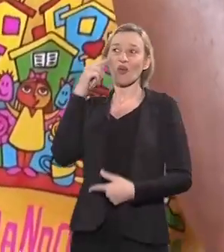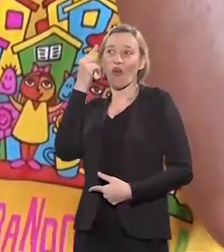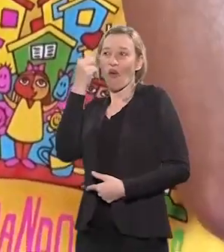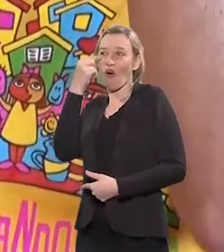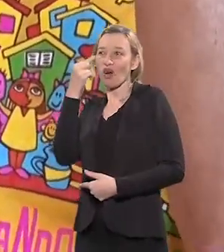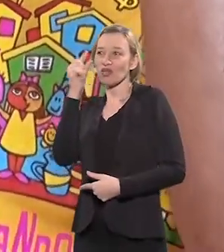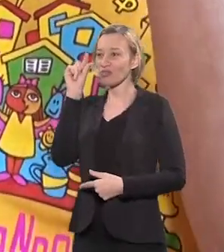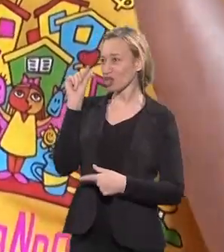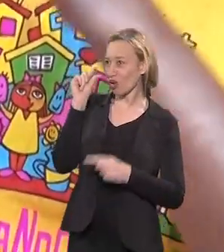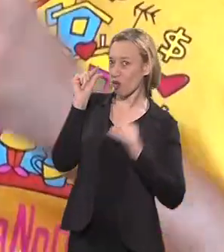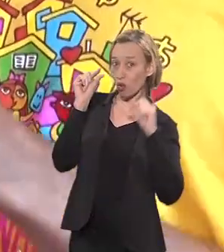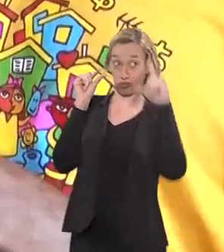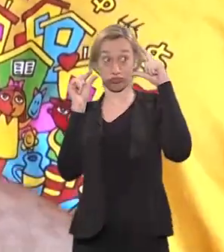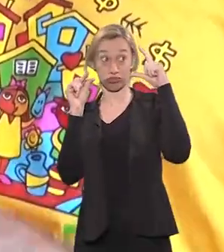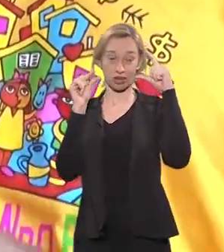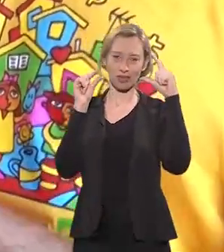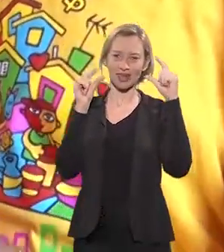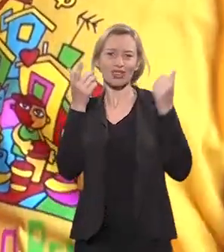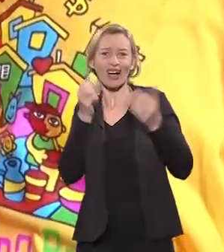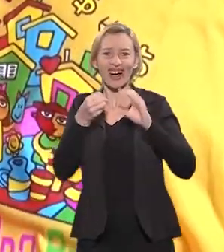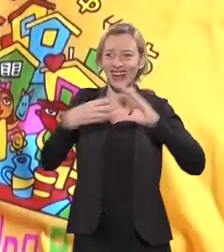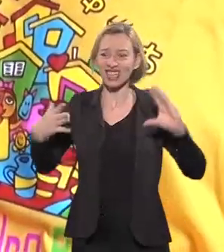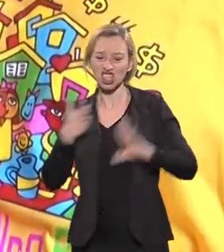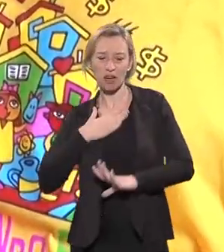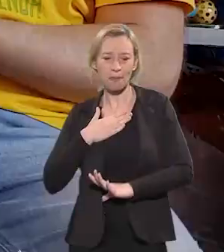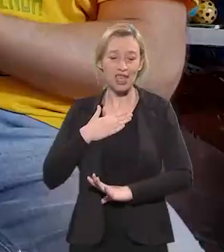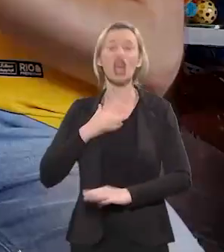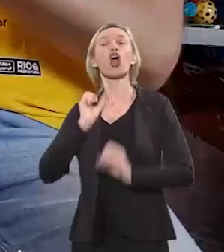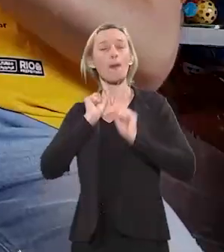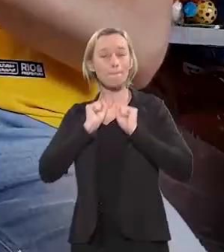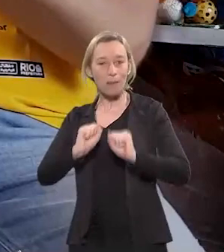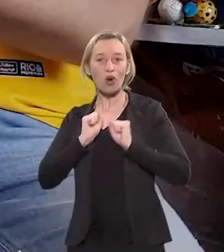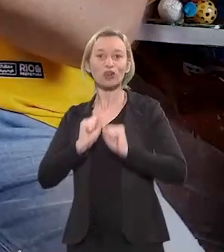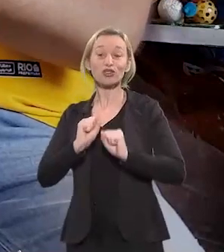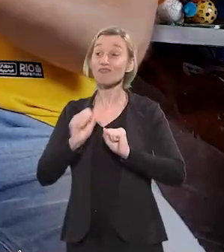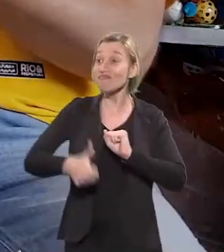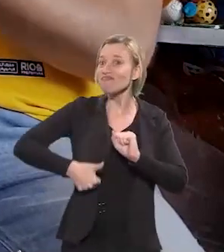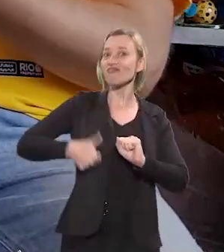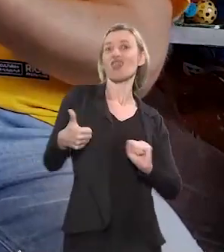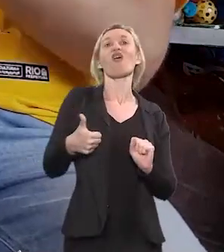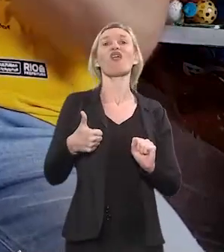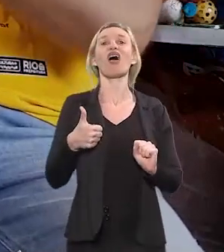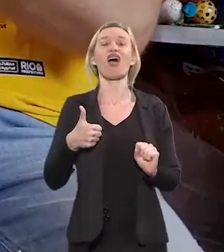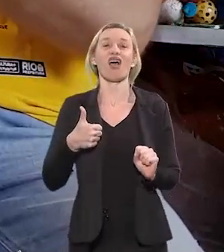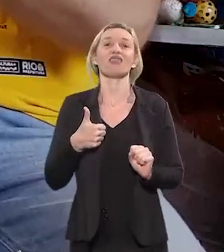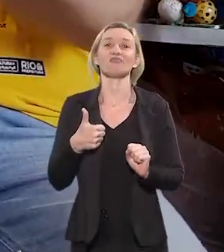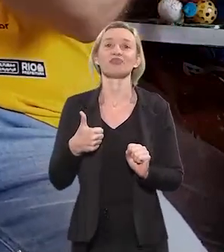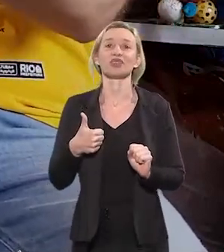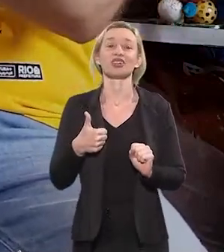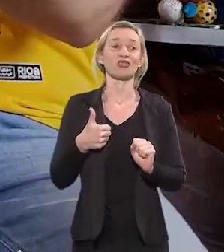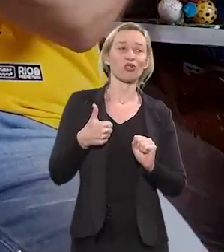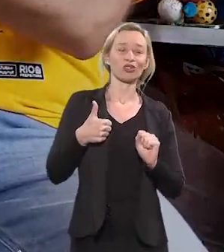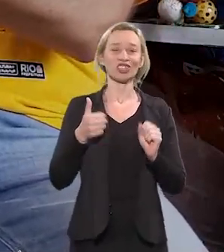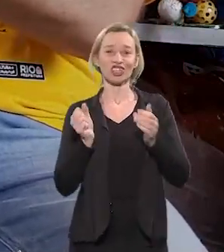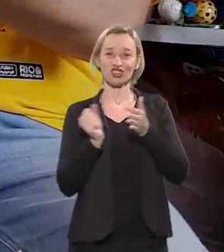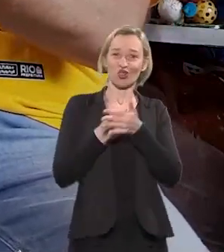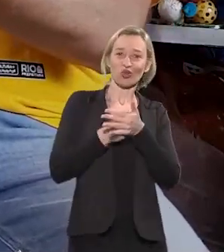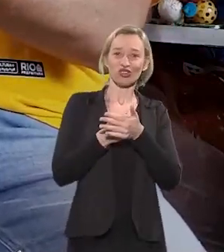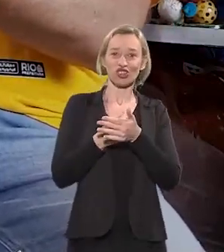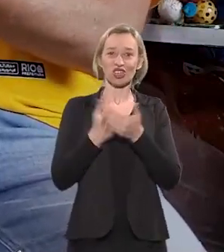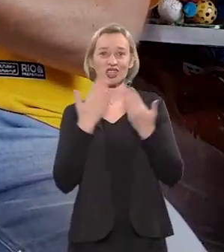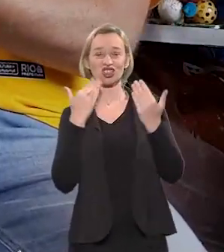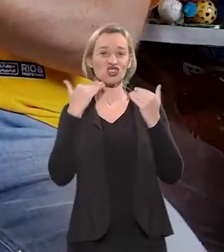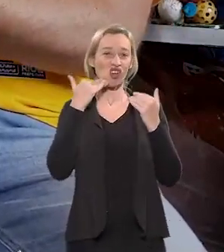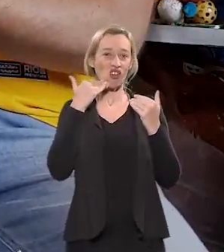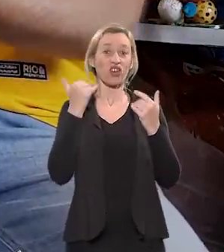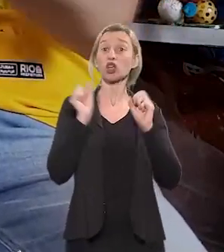Ah, eu tenho um olhinho menor do que o outro, mas isso aqui, né, isso aqui é uma característica minha e isso eu posso fazer com que eu consigo disfarçar,